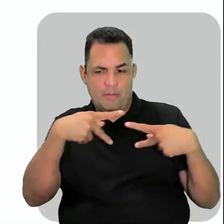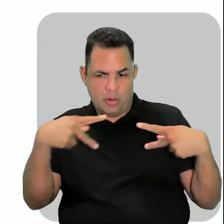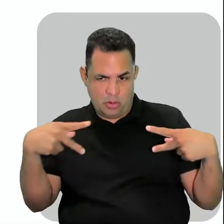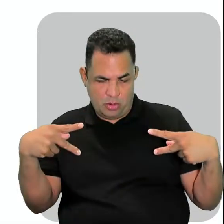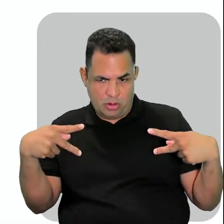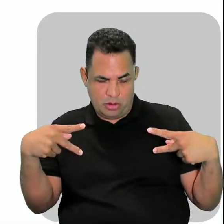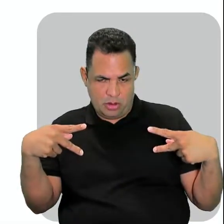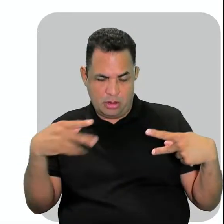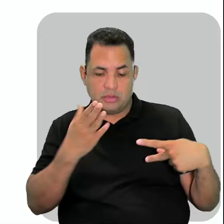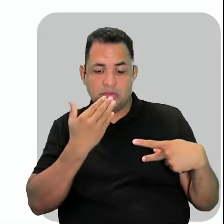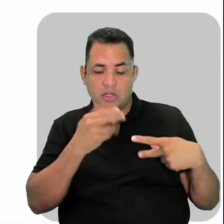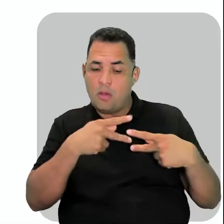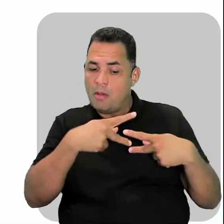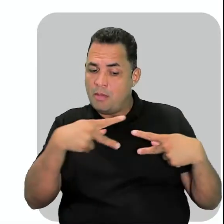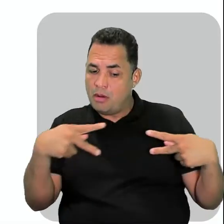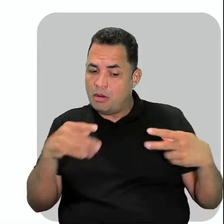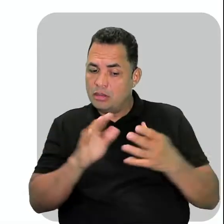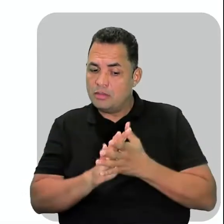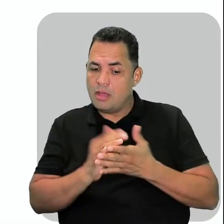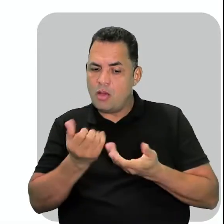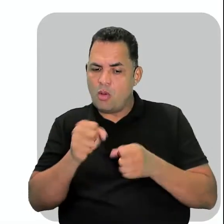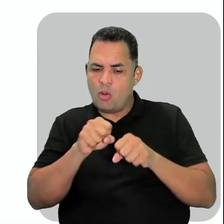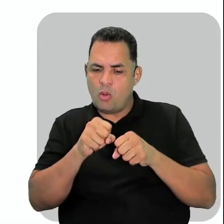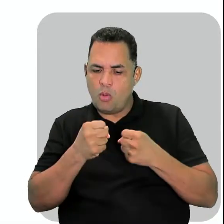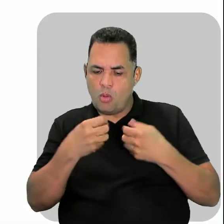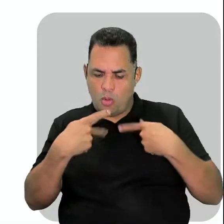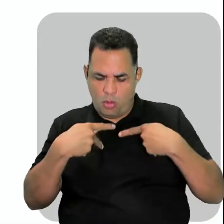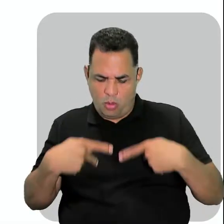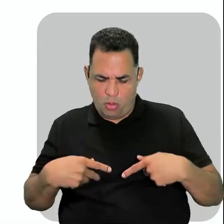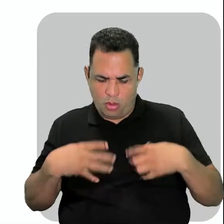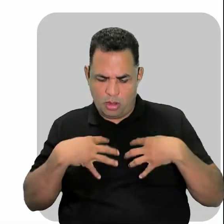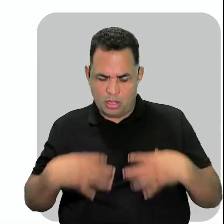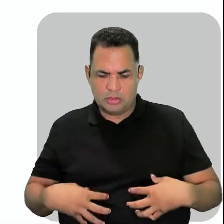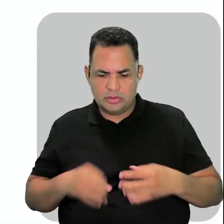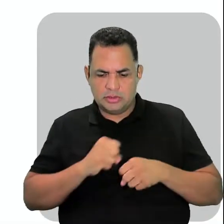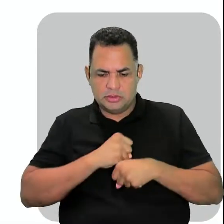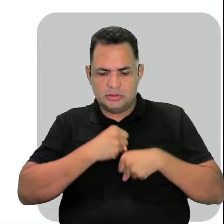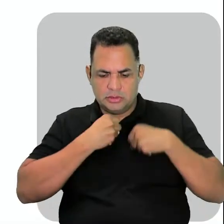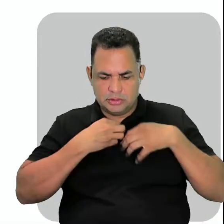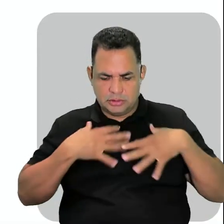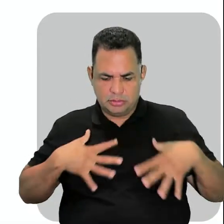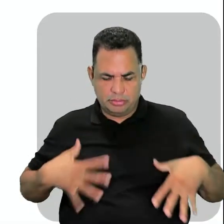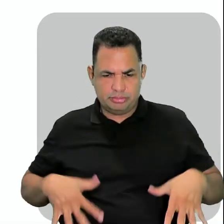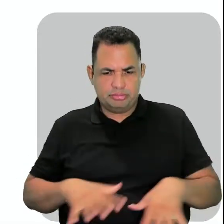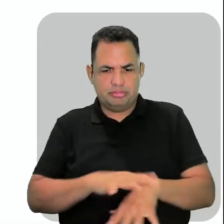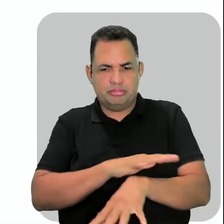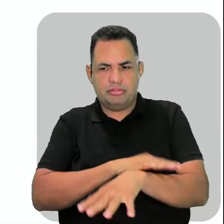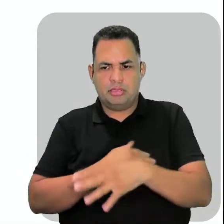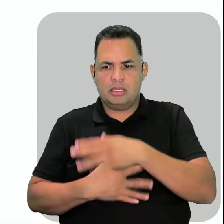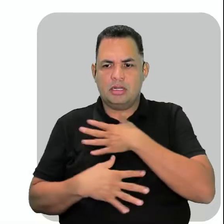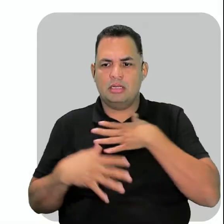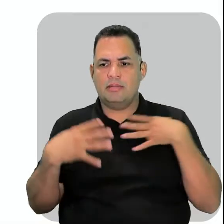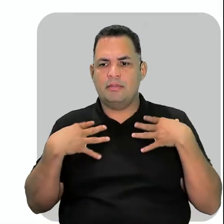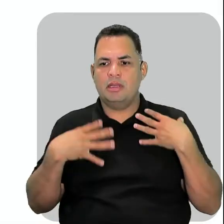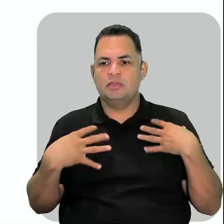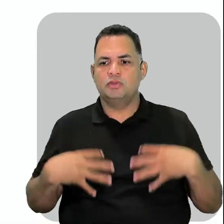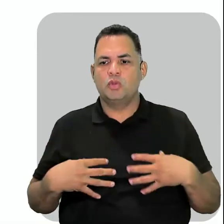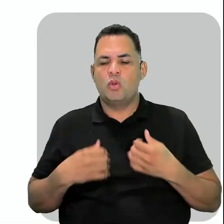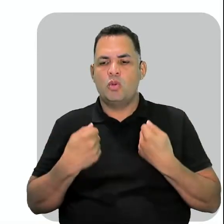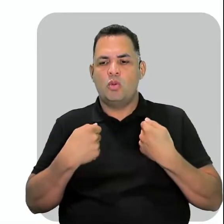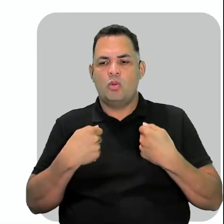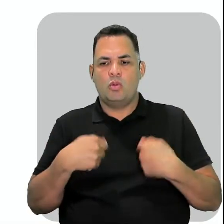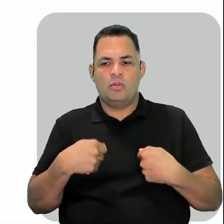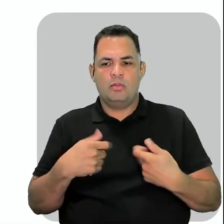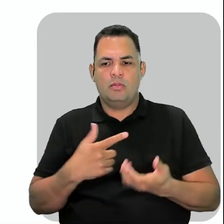da proteína, o organismo vai quebrar a proteína e vai distribuir os aminoácidos para cada função específica que o teu